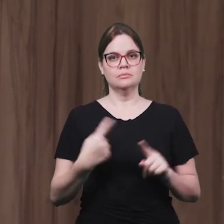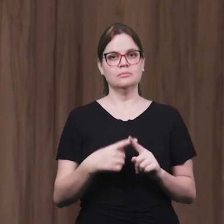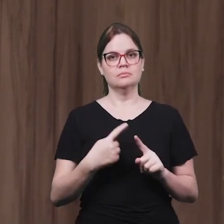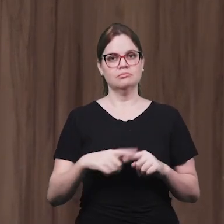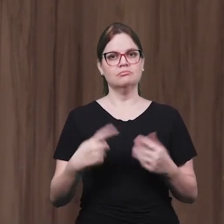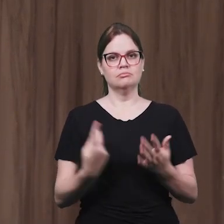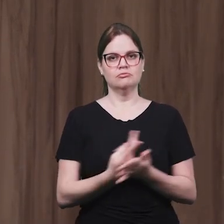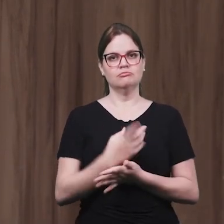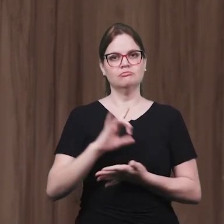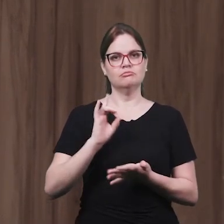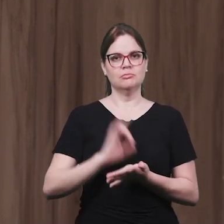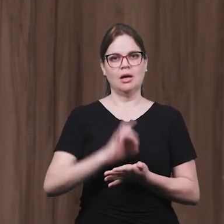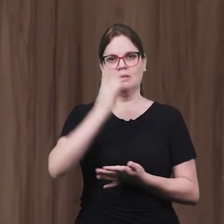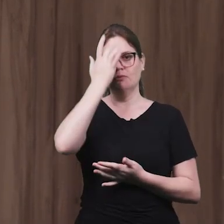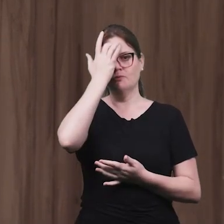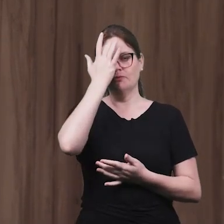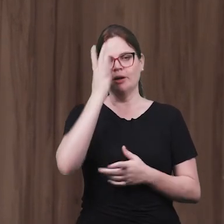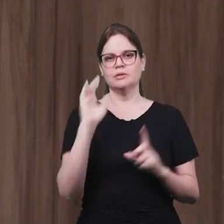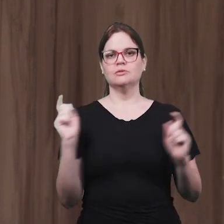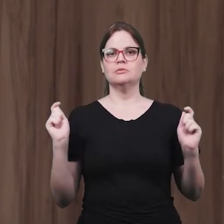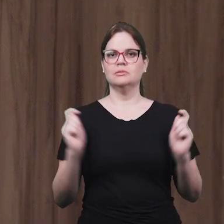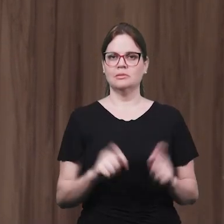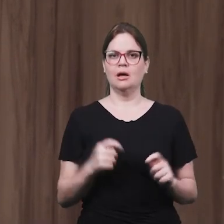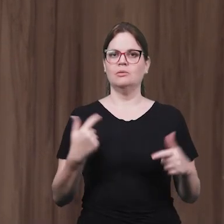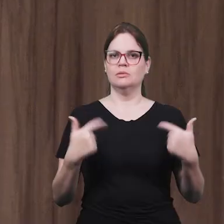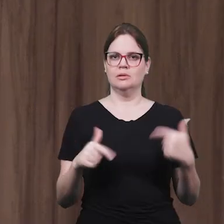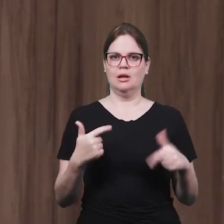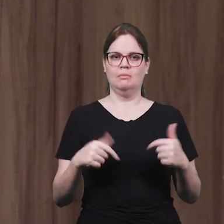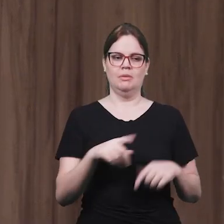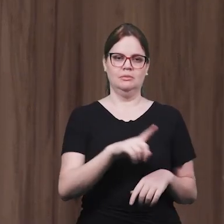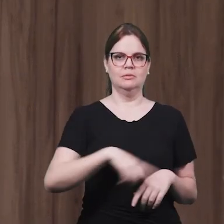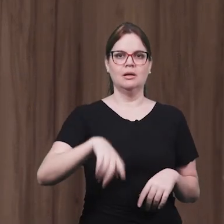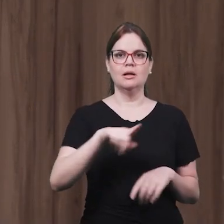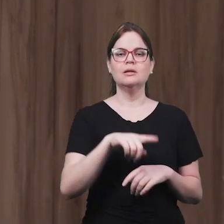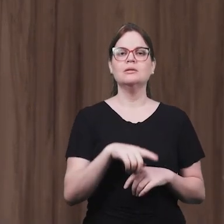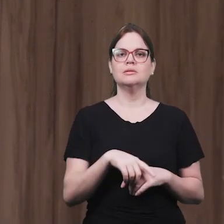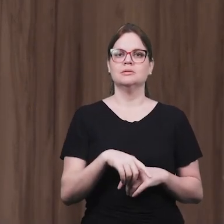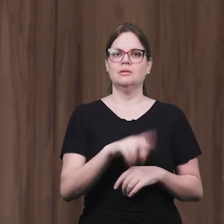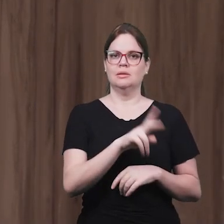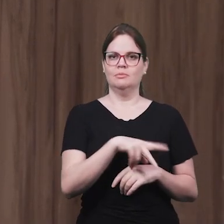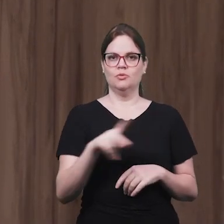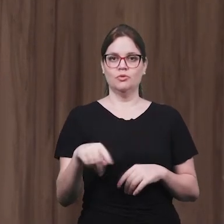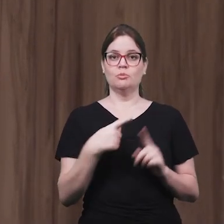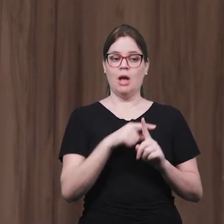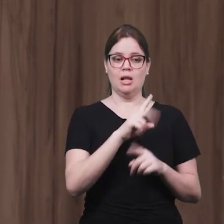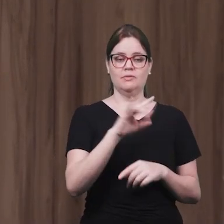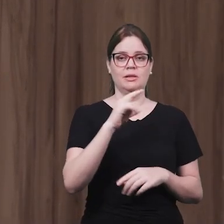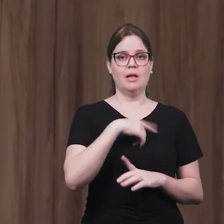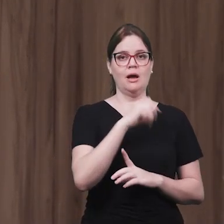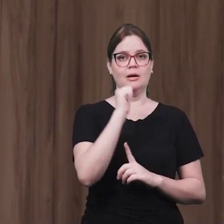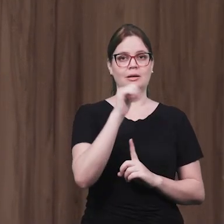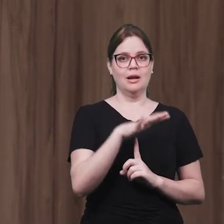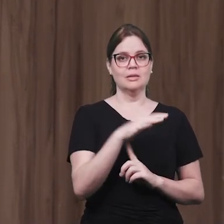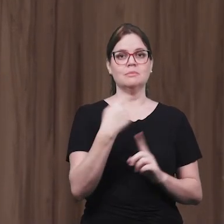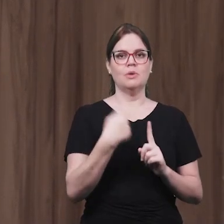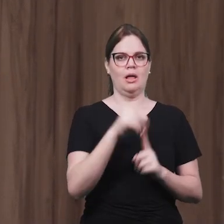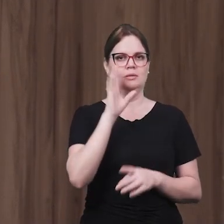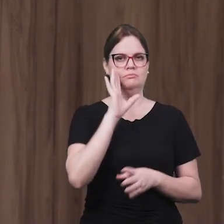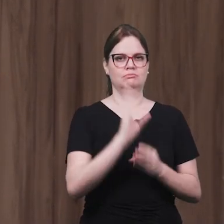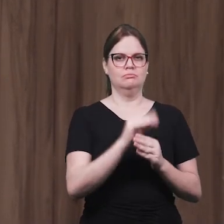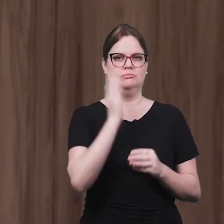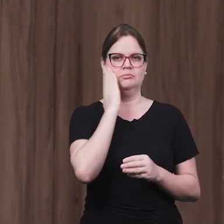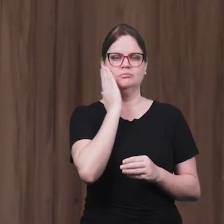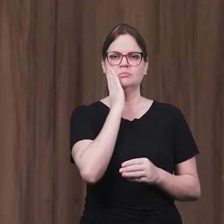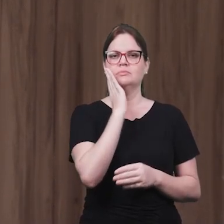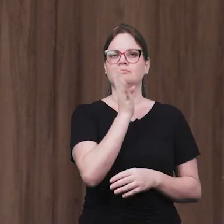vai facilitar muito o trabalho delas, porque aí elas terão graça, não só no que elas conhecem, né?